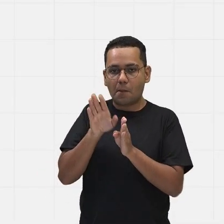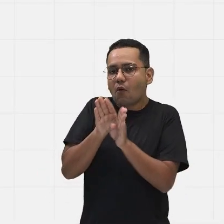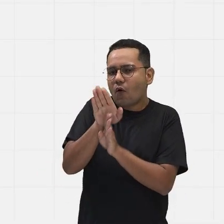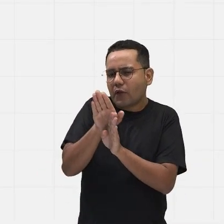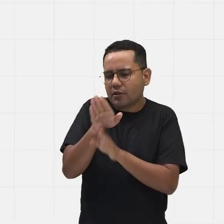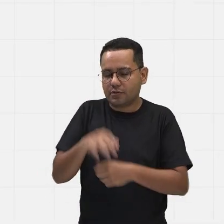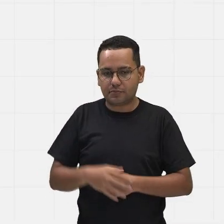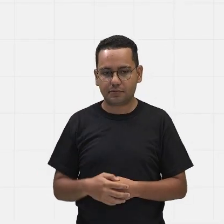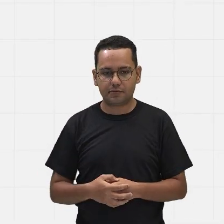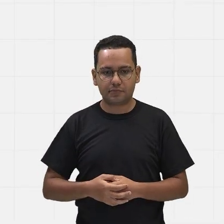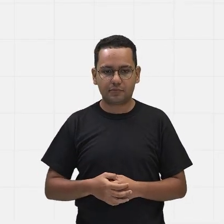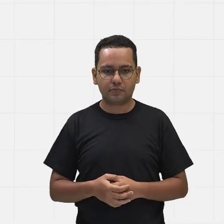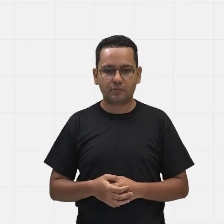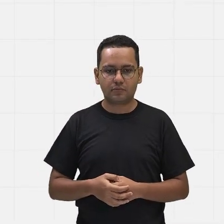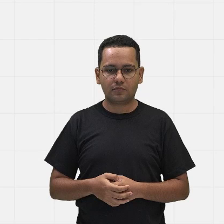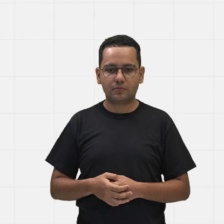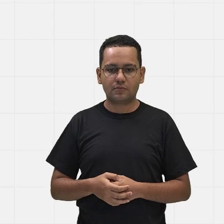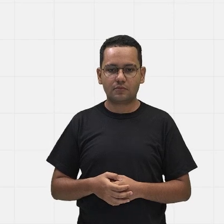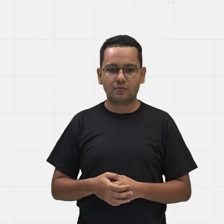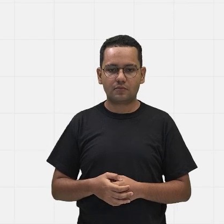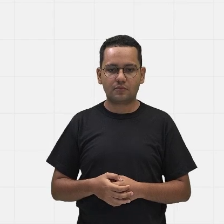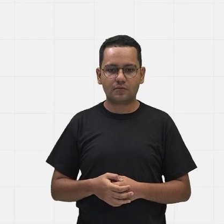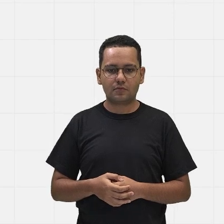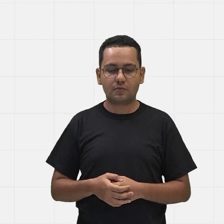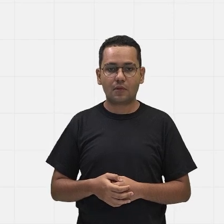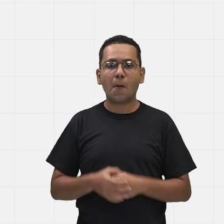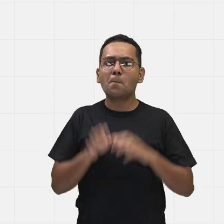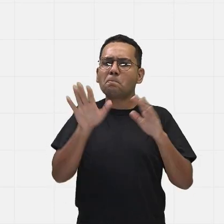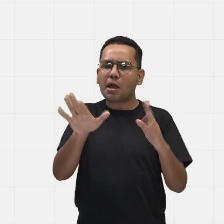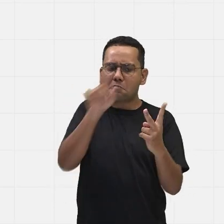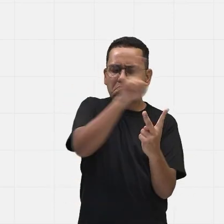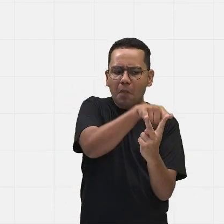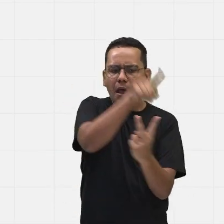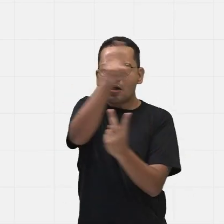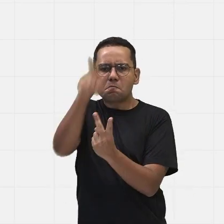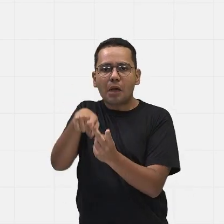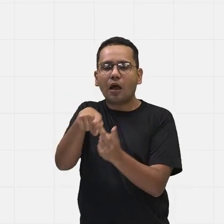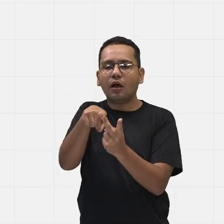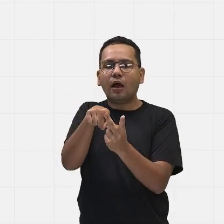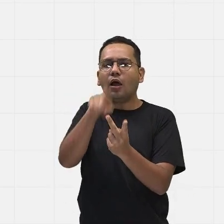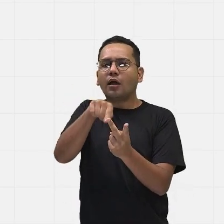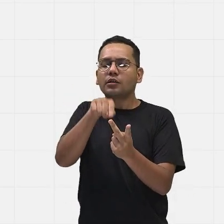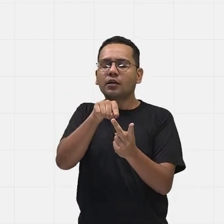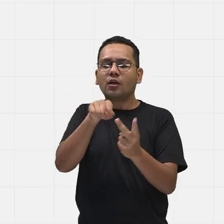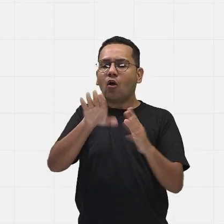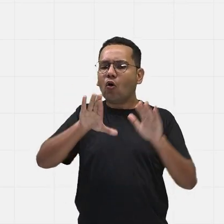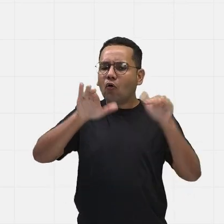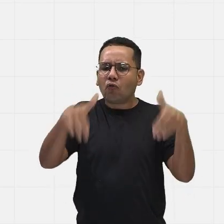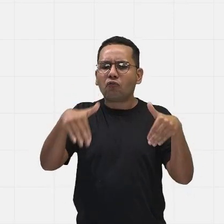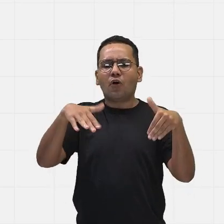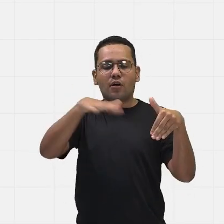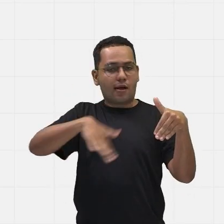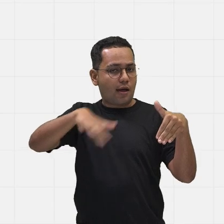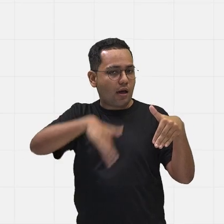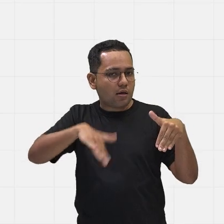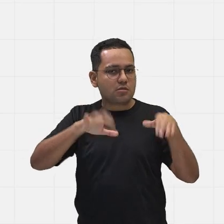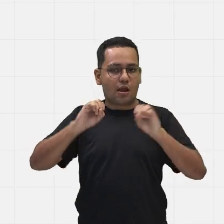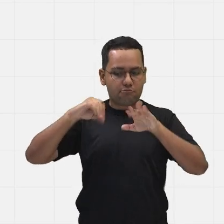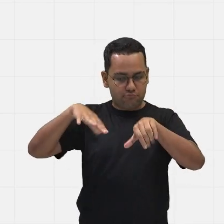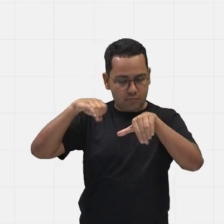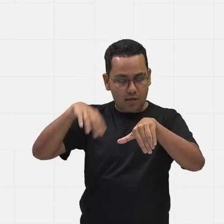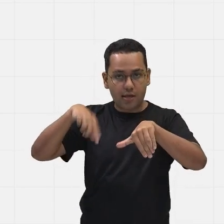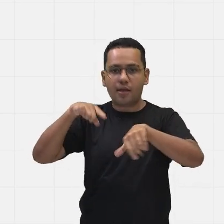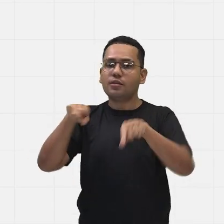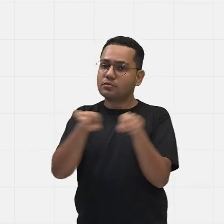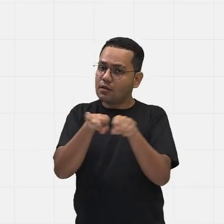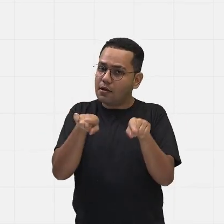que o chat ele é de uso exclusivo para assuntos educacionais e pedagógicos. A gente pede, professor, que você tenha atenção quanto